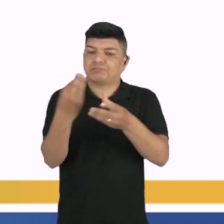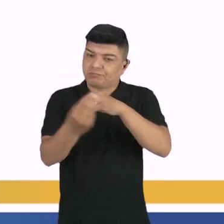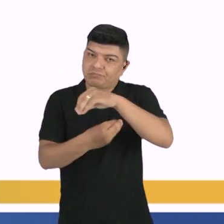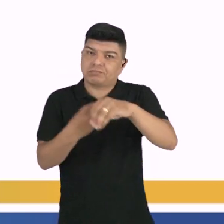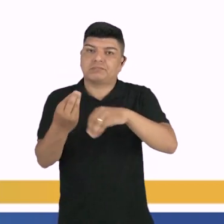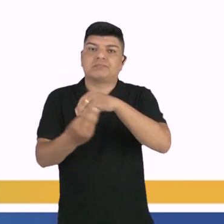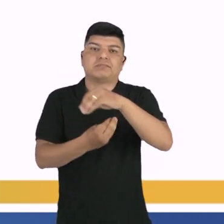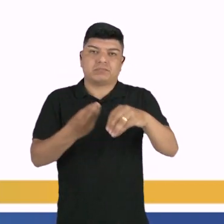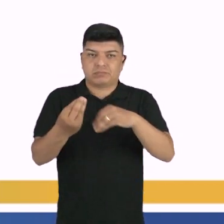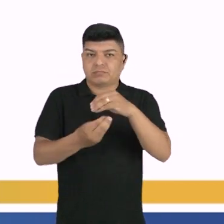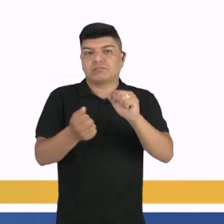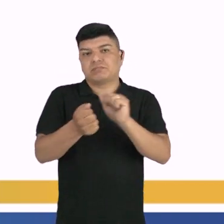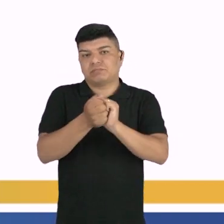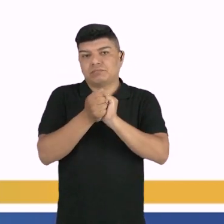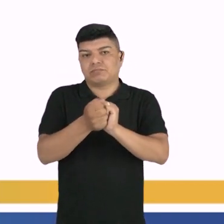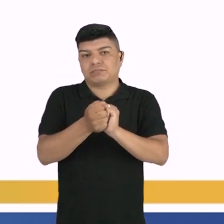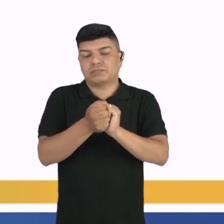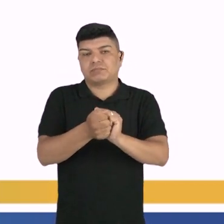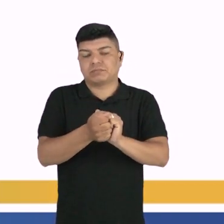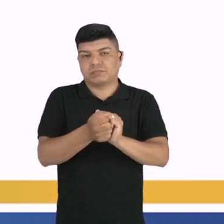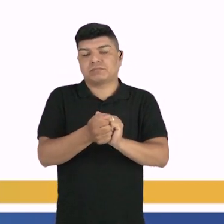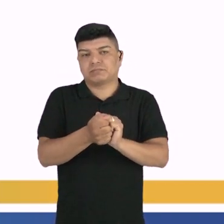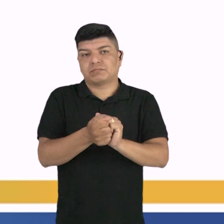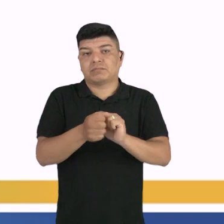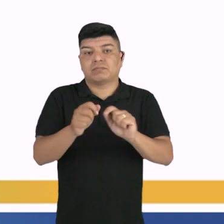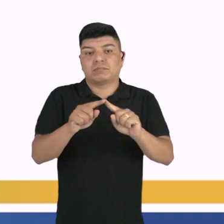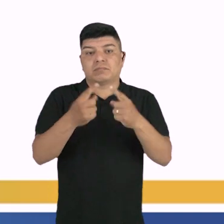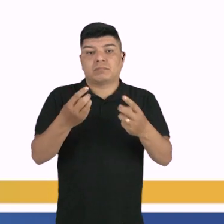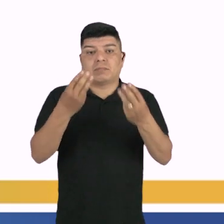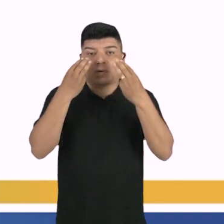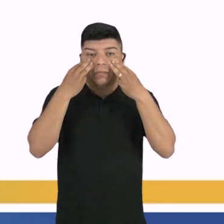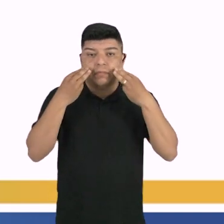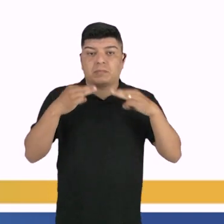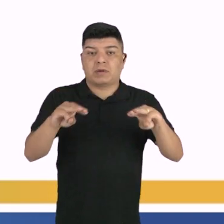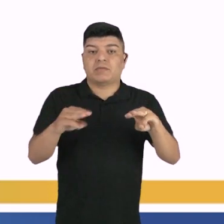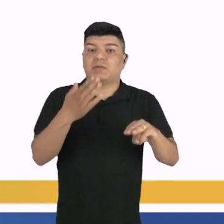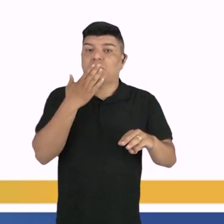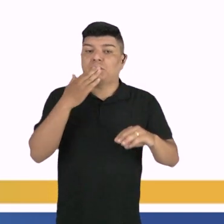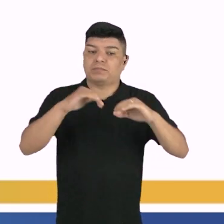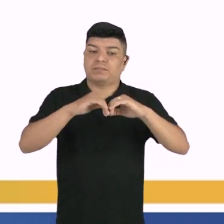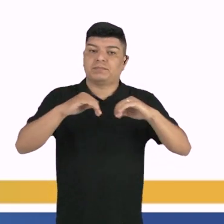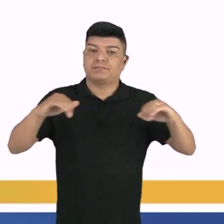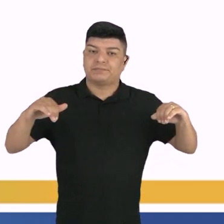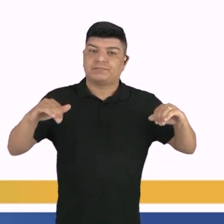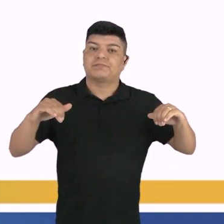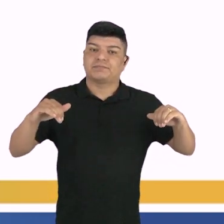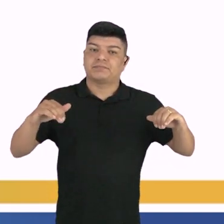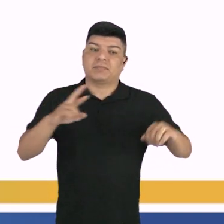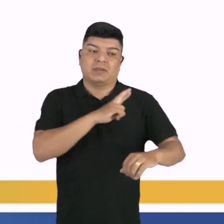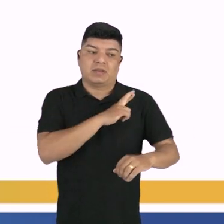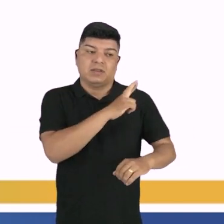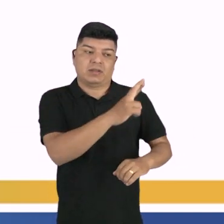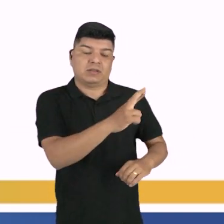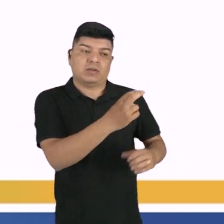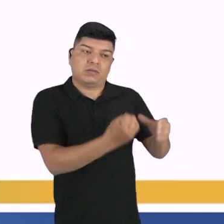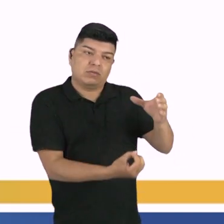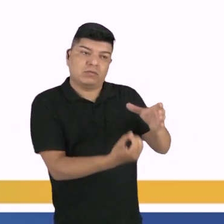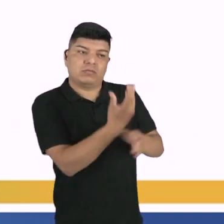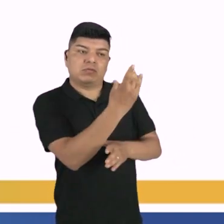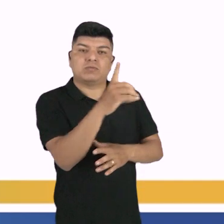muito tempo, na história da humanidade, foi muito recorrente a religião e a política andarem de